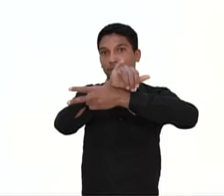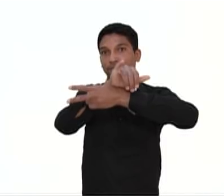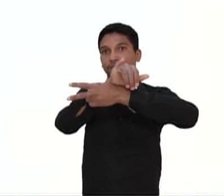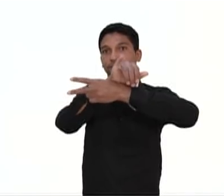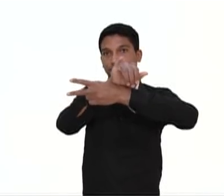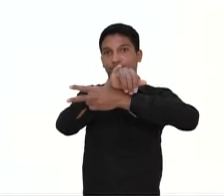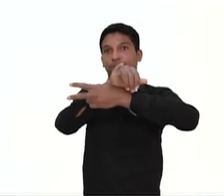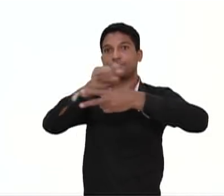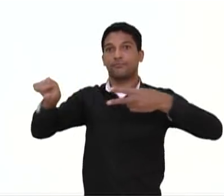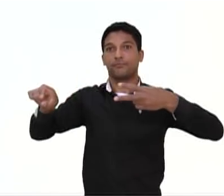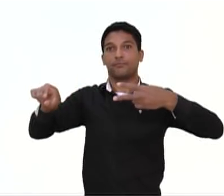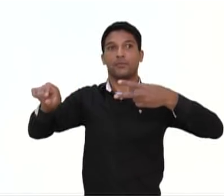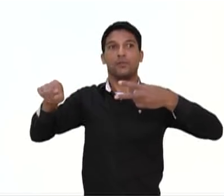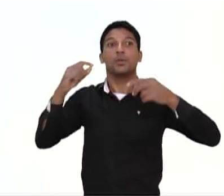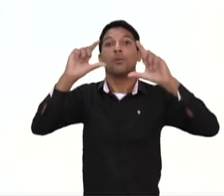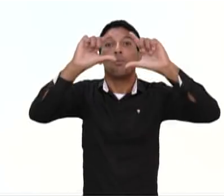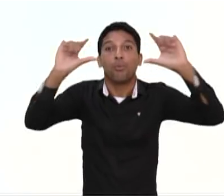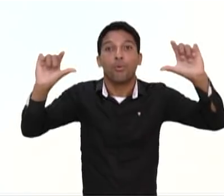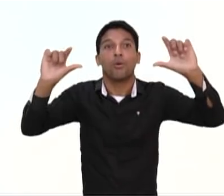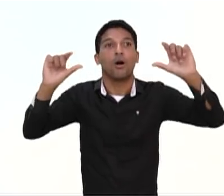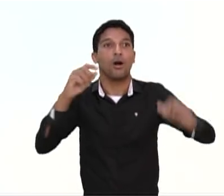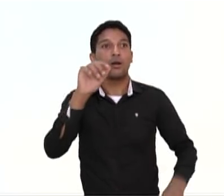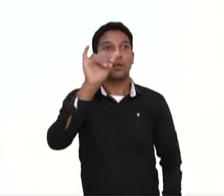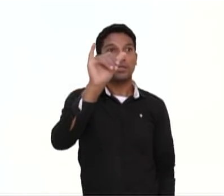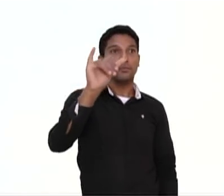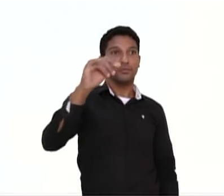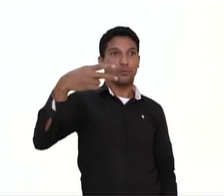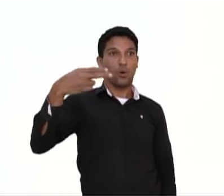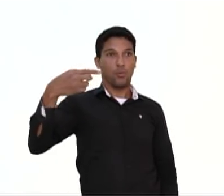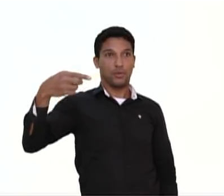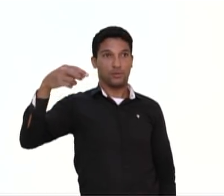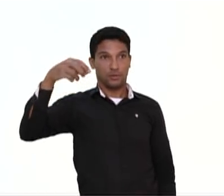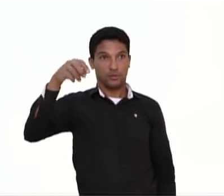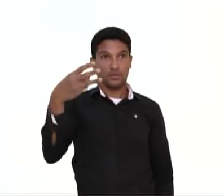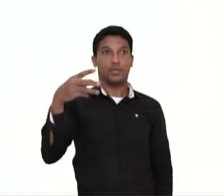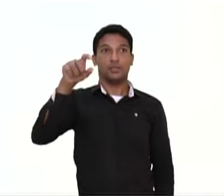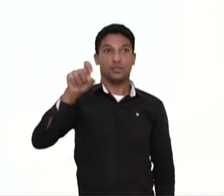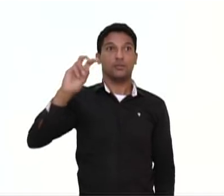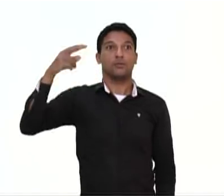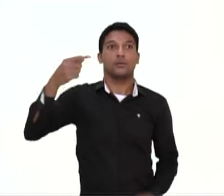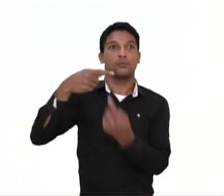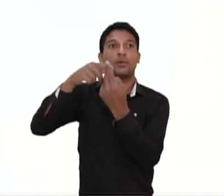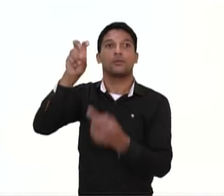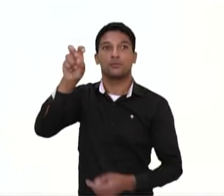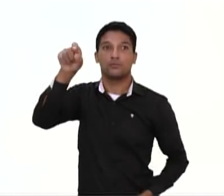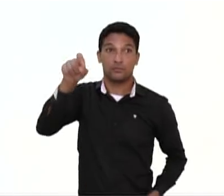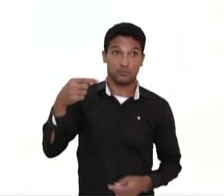ou para baixo? Observa o que mudou lá e nós já voltamos aí com a resposta.